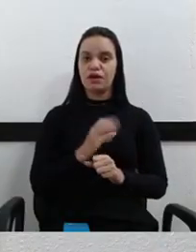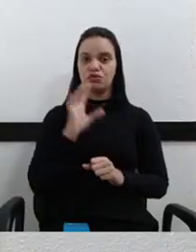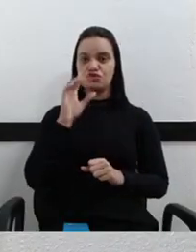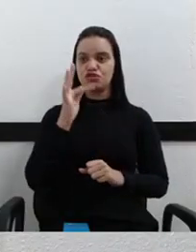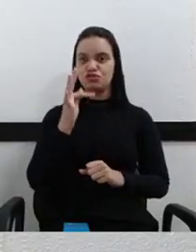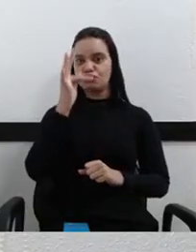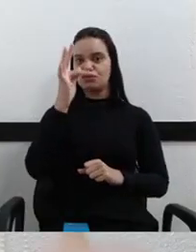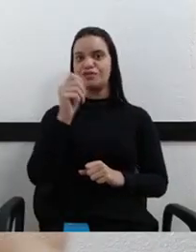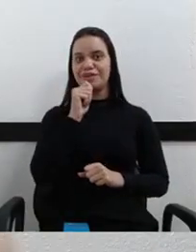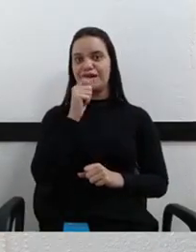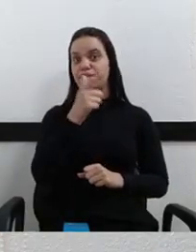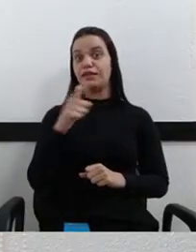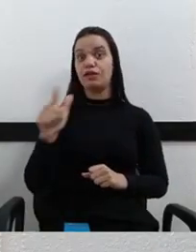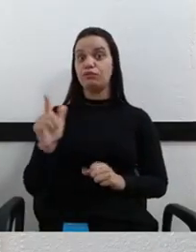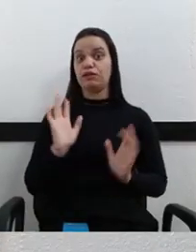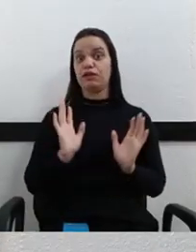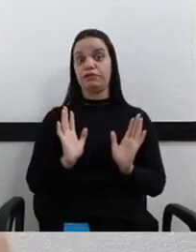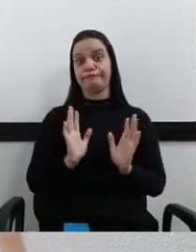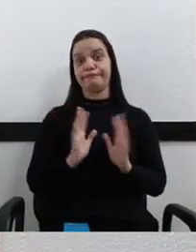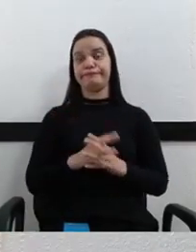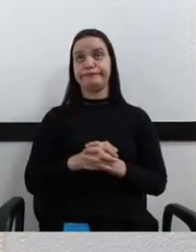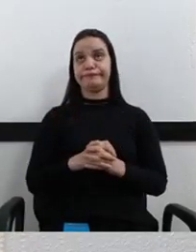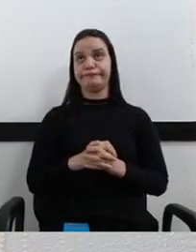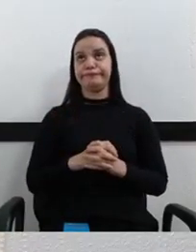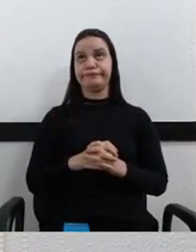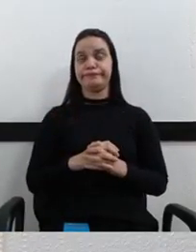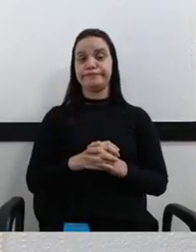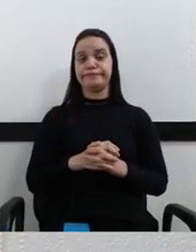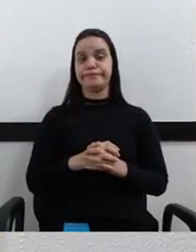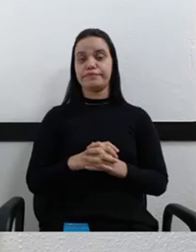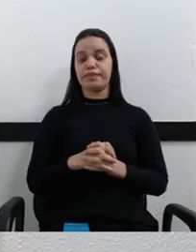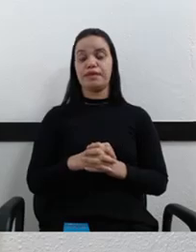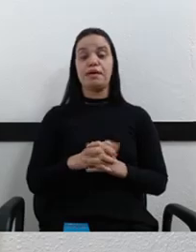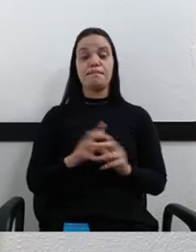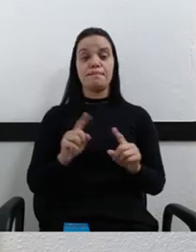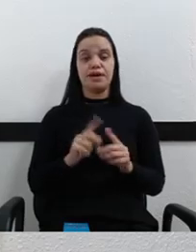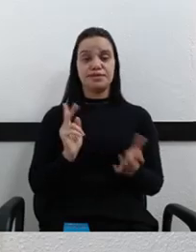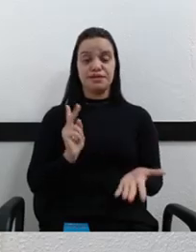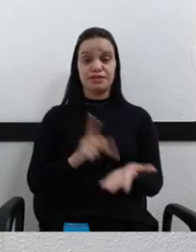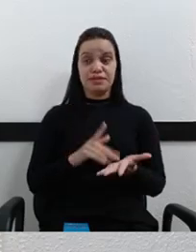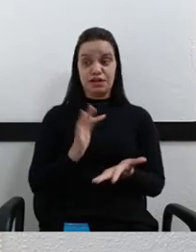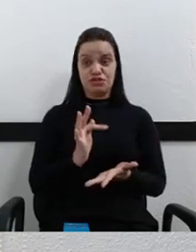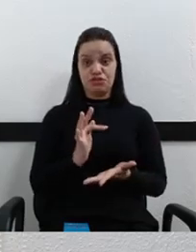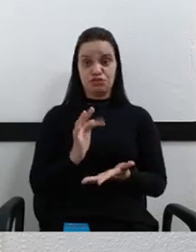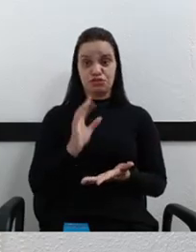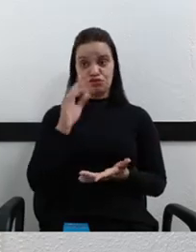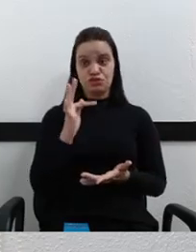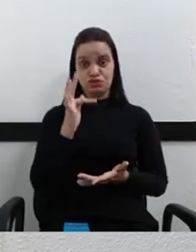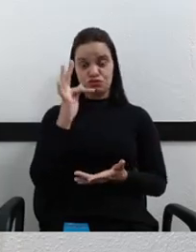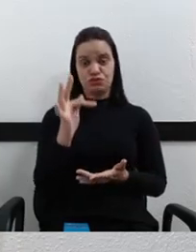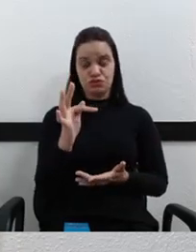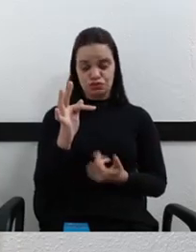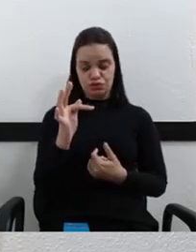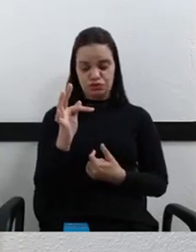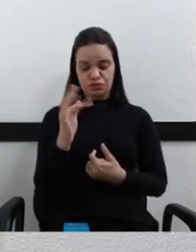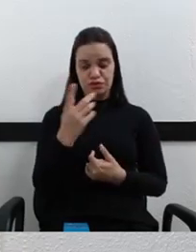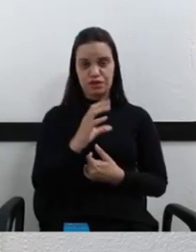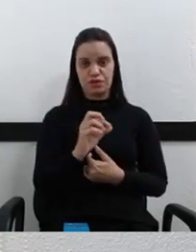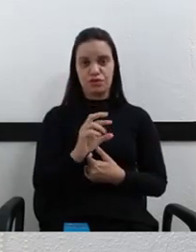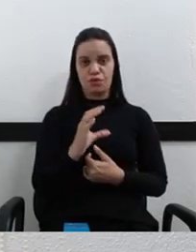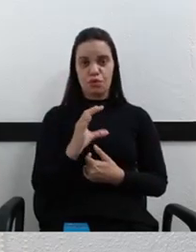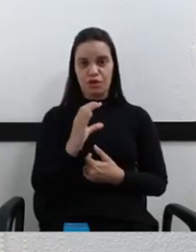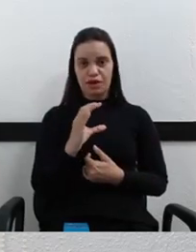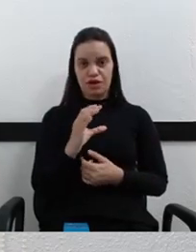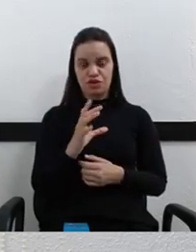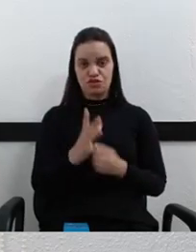é. Nós sempre apontamos o dia do futuro, né? Eu não vou tal, mas a verdade é que esses dias do futuro não gerarão o crédito